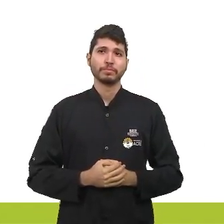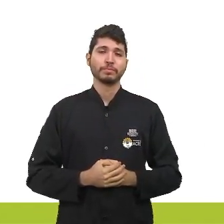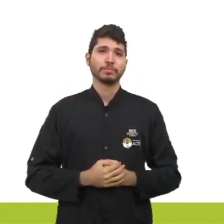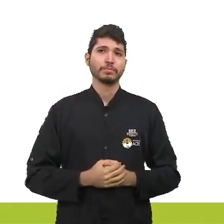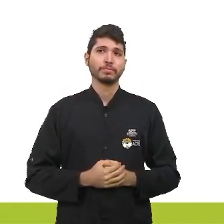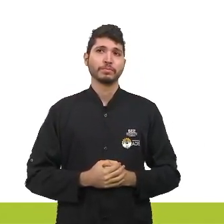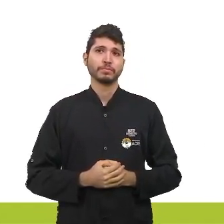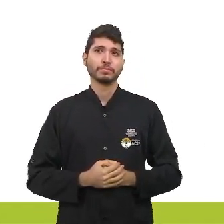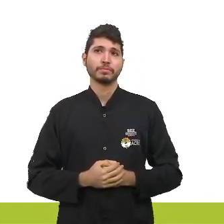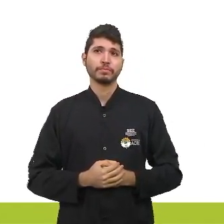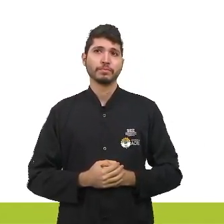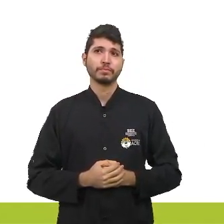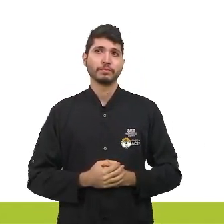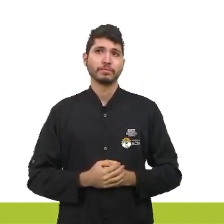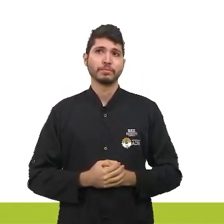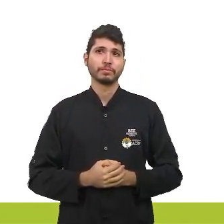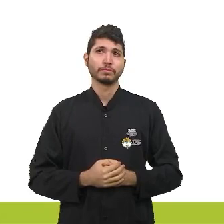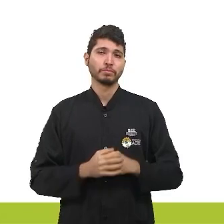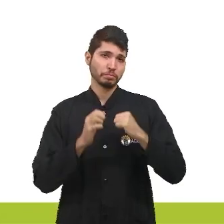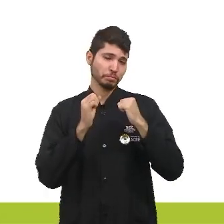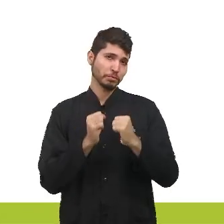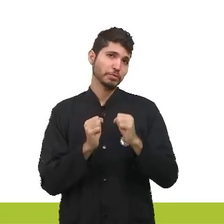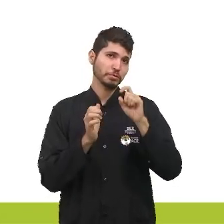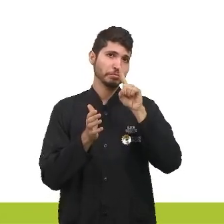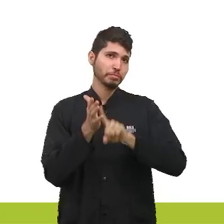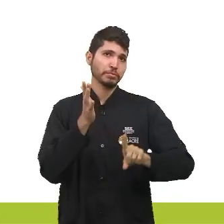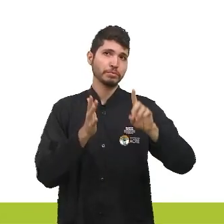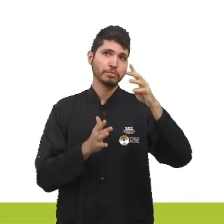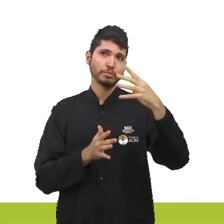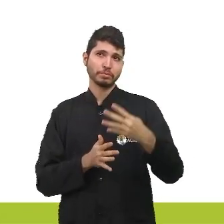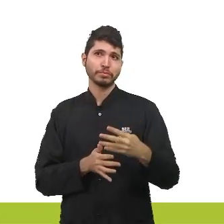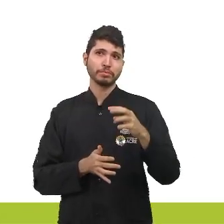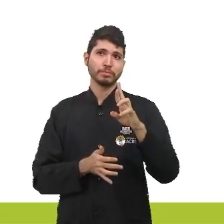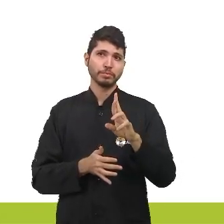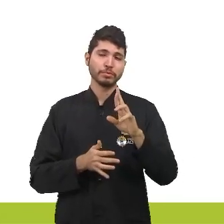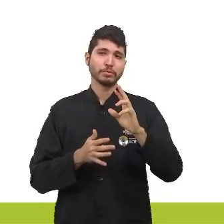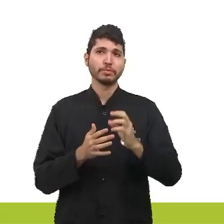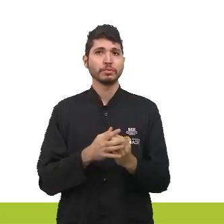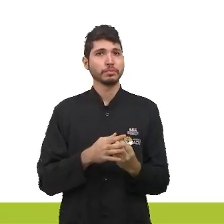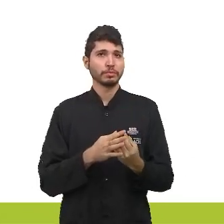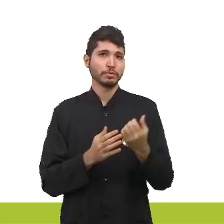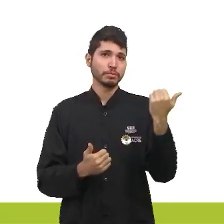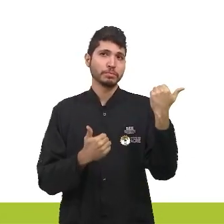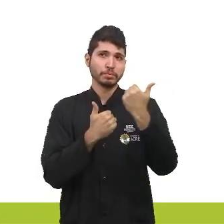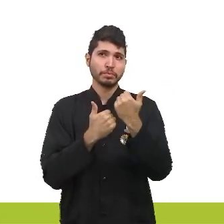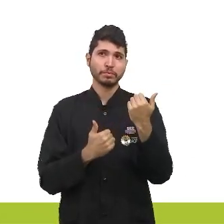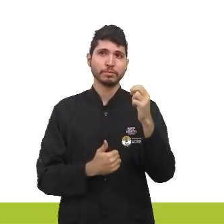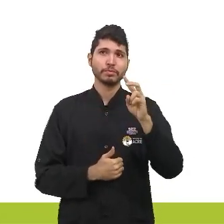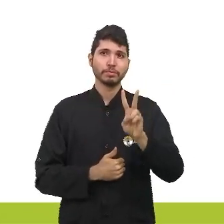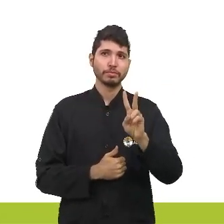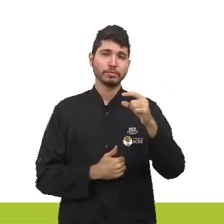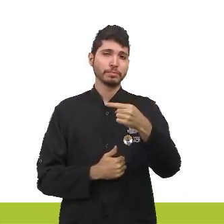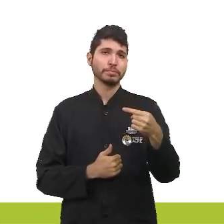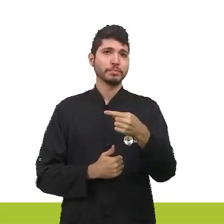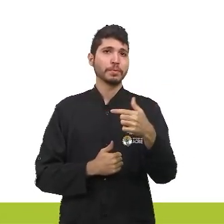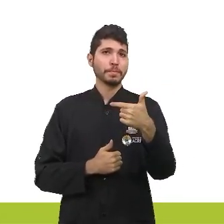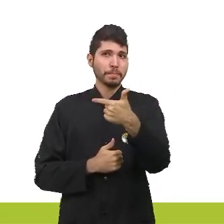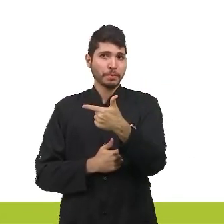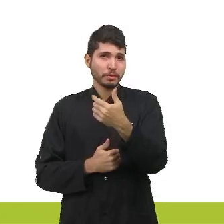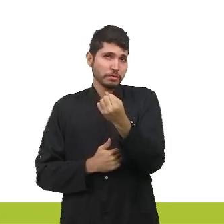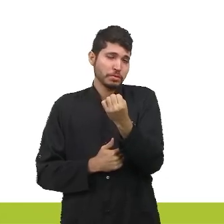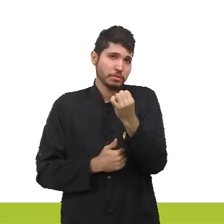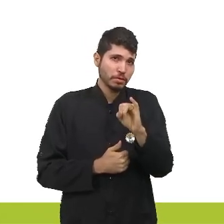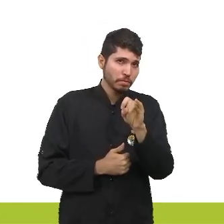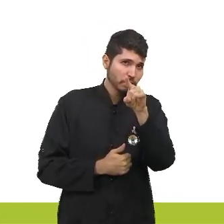sem esse 4R, como V menos 2 vezes 360, se você preferir.